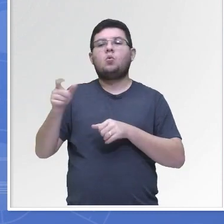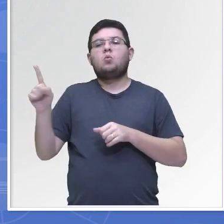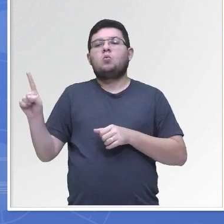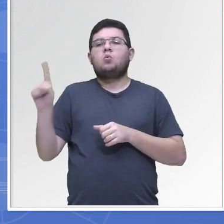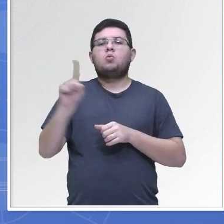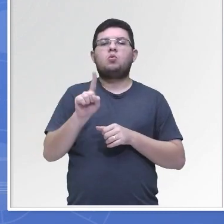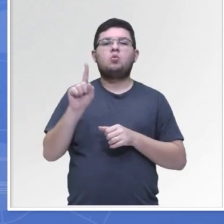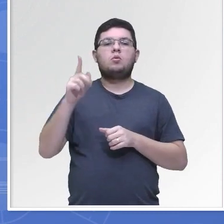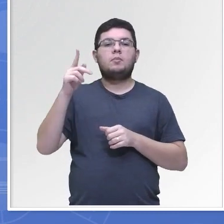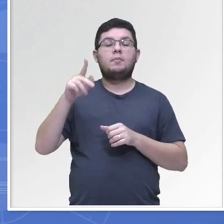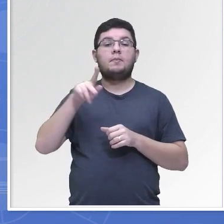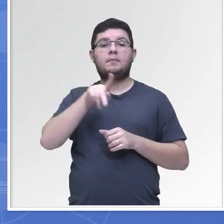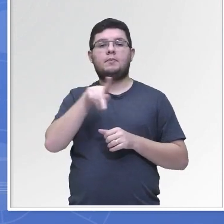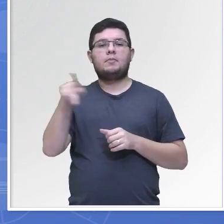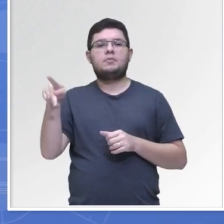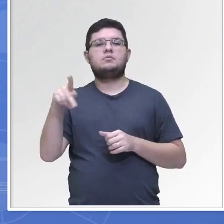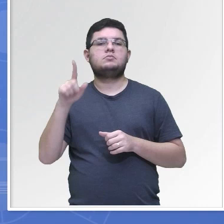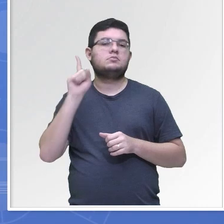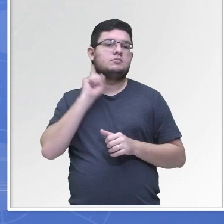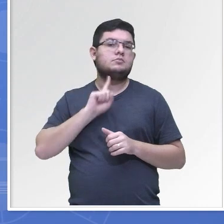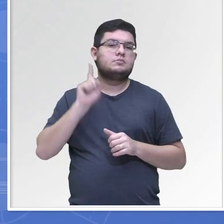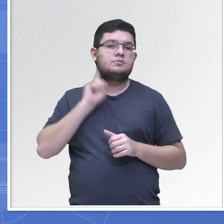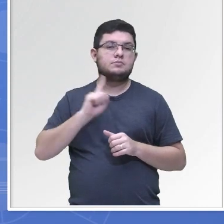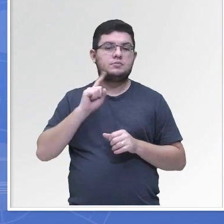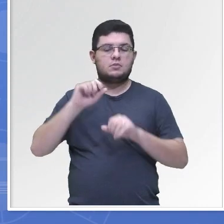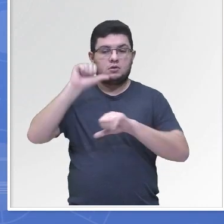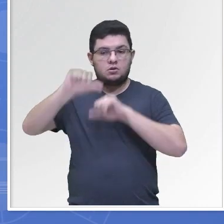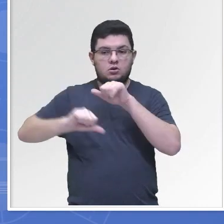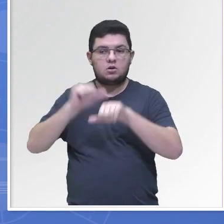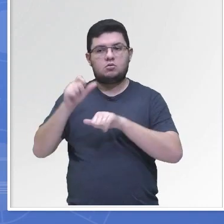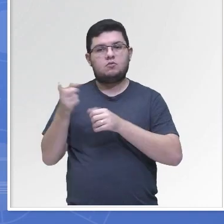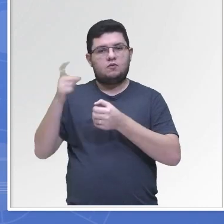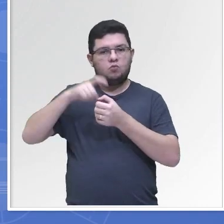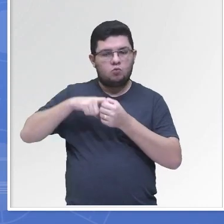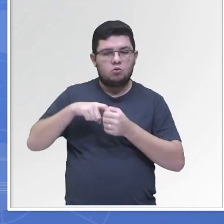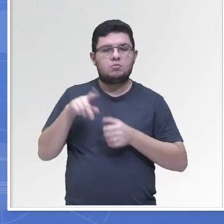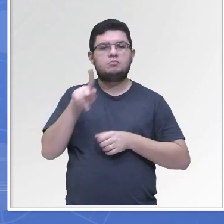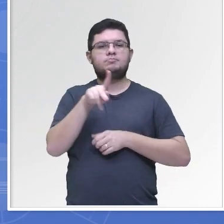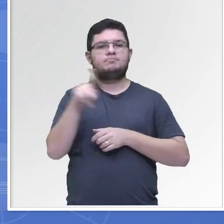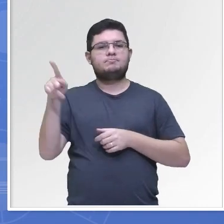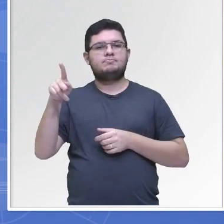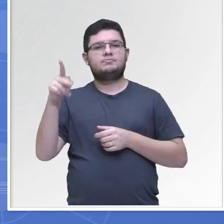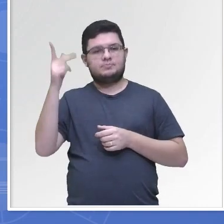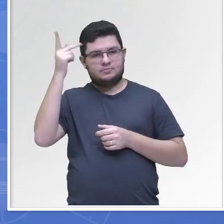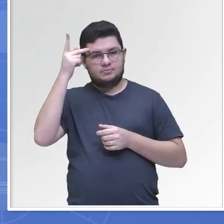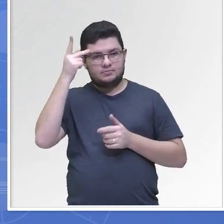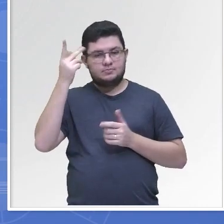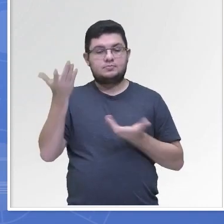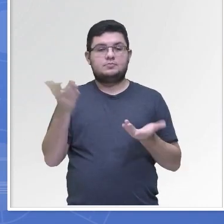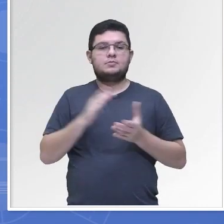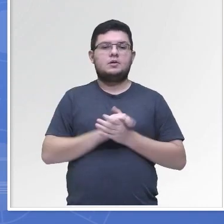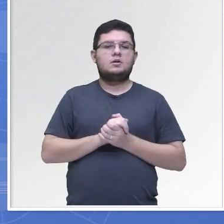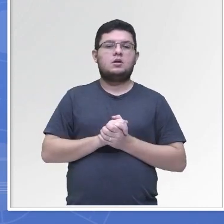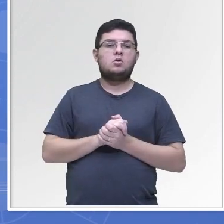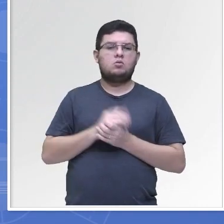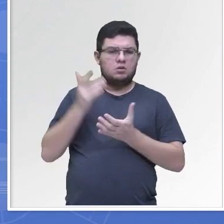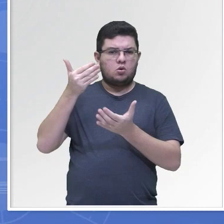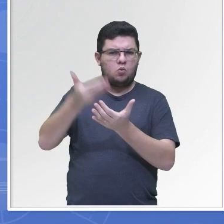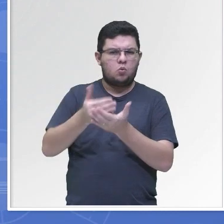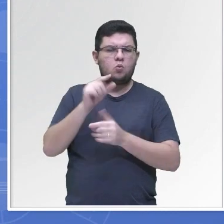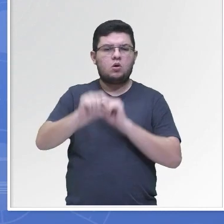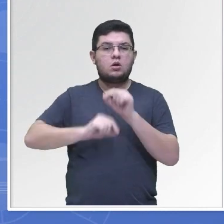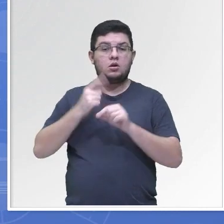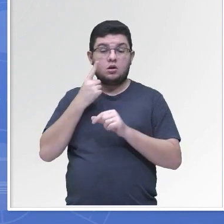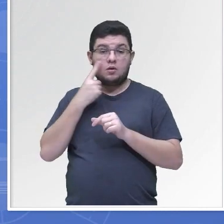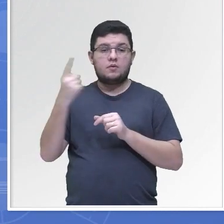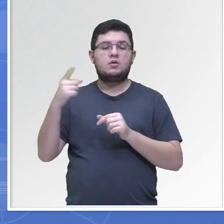é o maior estado com o maior grupo de eleitores. Então a gente consegue perceber, durante essa política velha, essa república